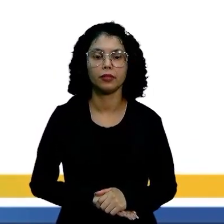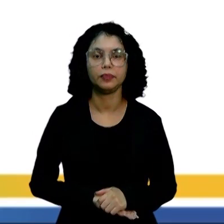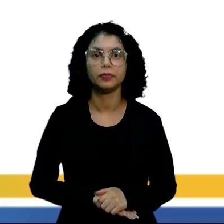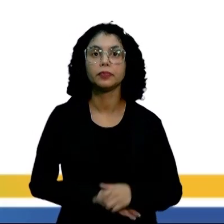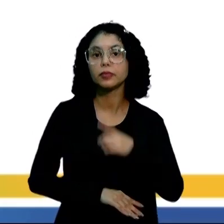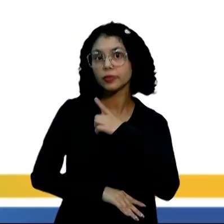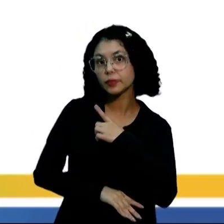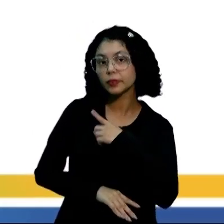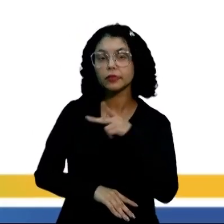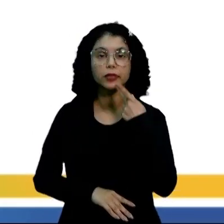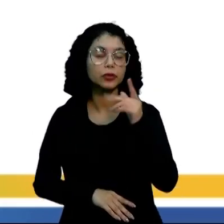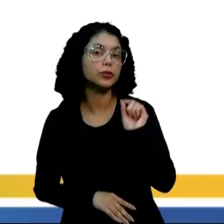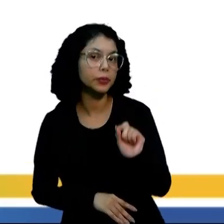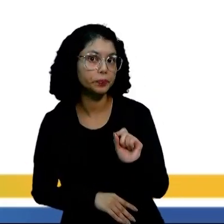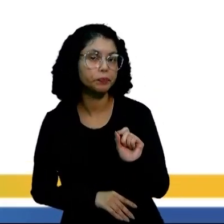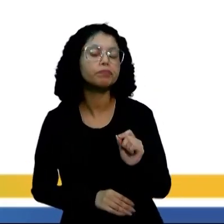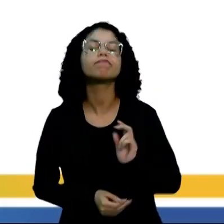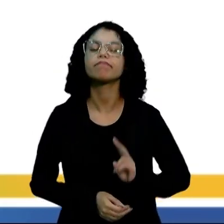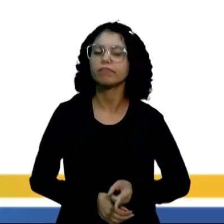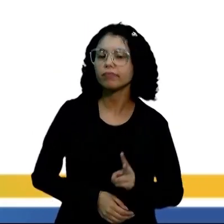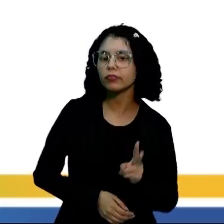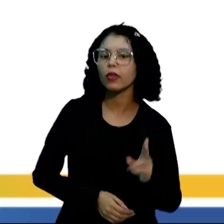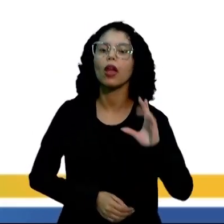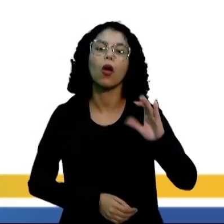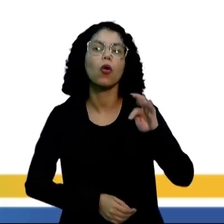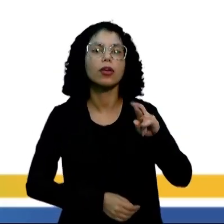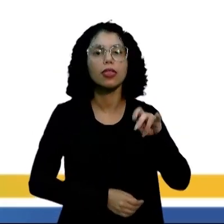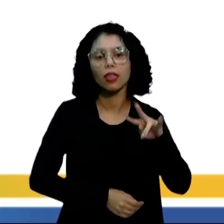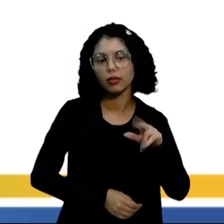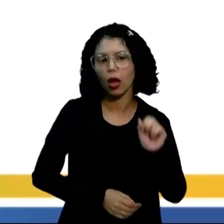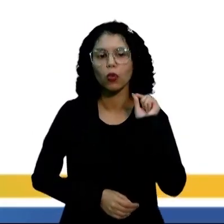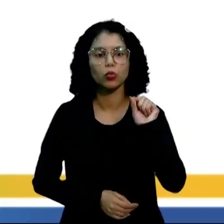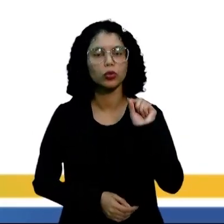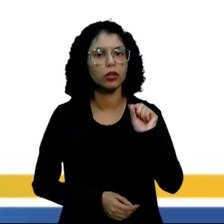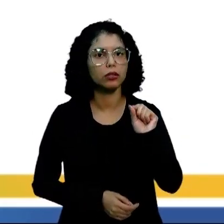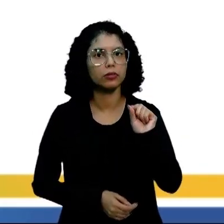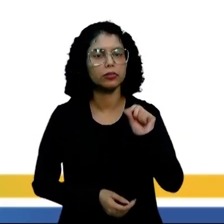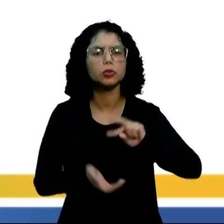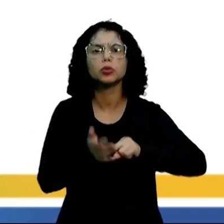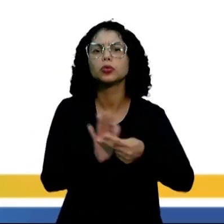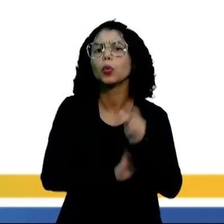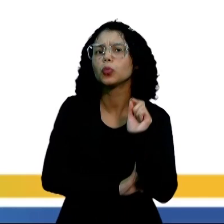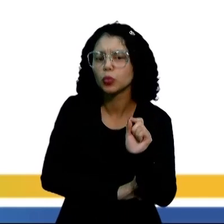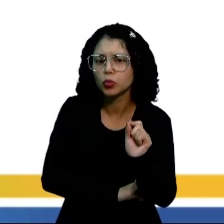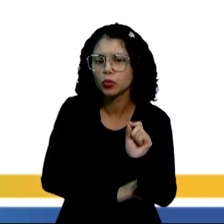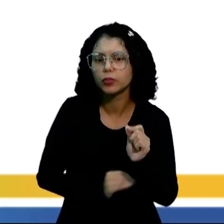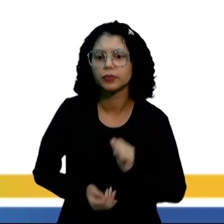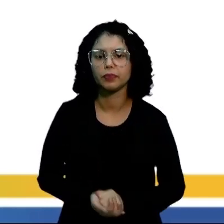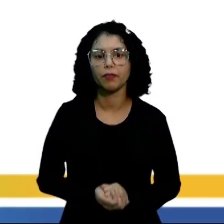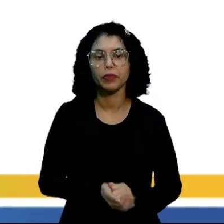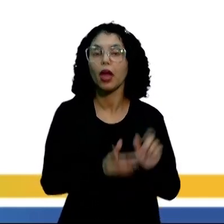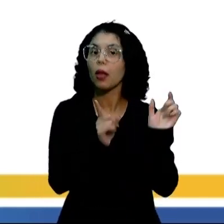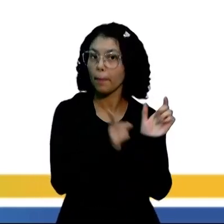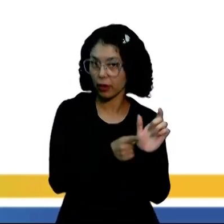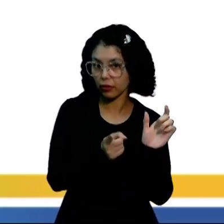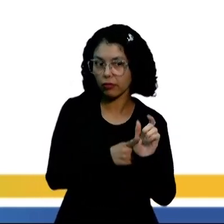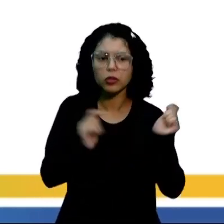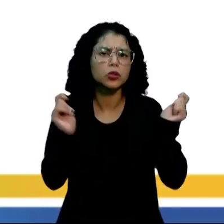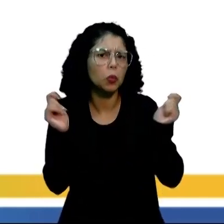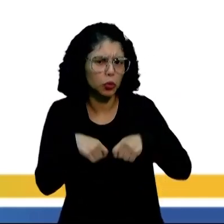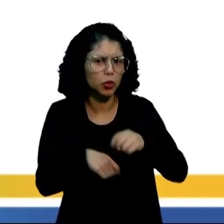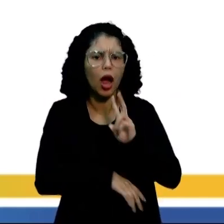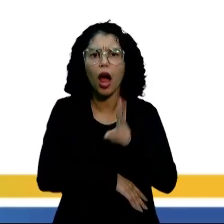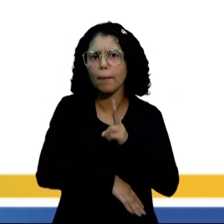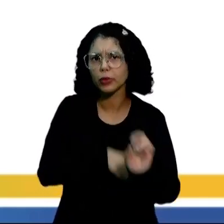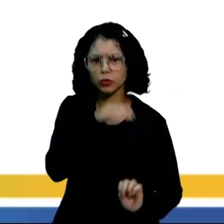Nós estamos falando sobre as palavras cognatas. O que são as palavras cognatas? Elas são aquelas que possuem a